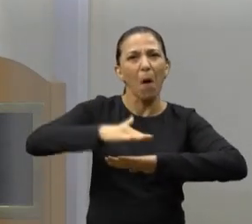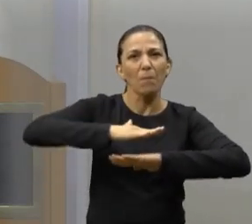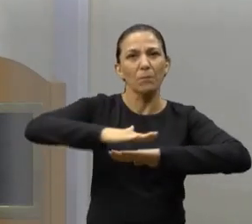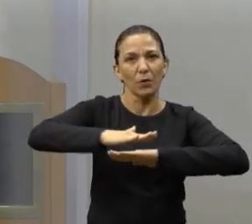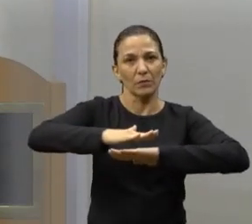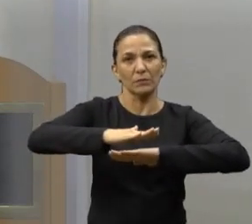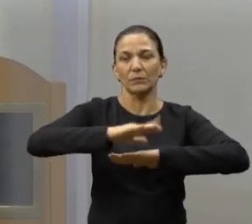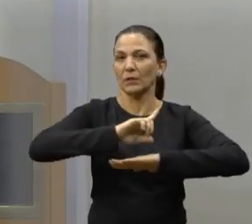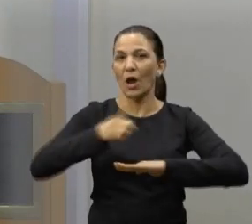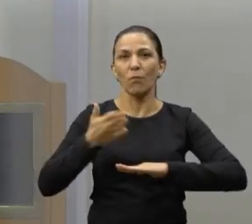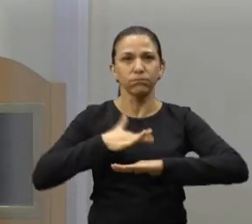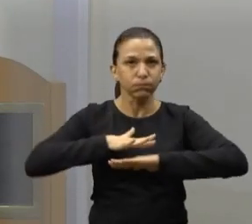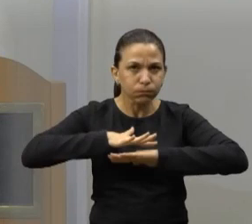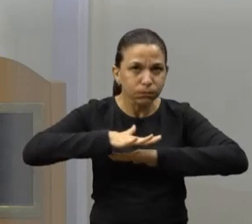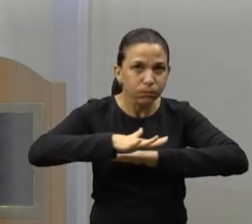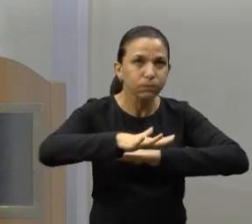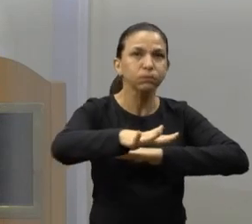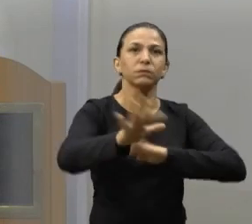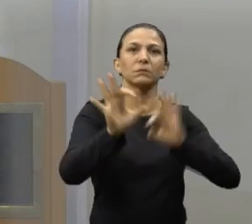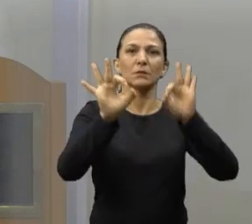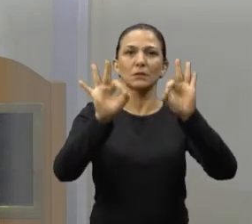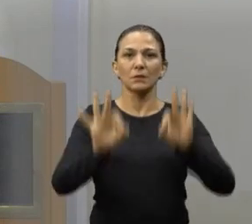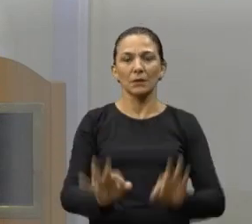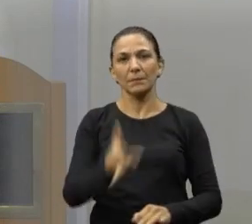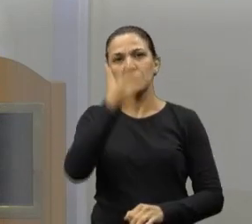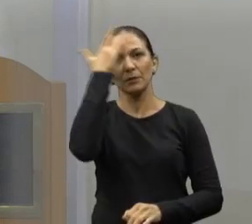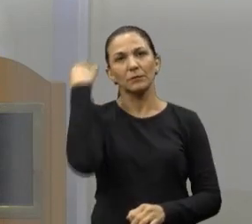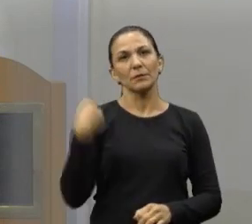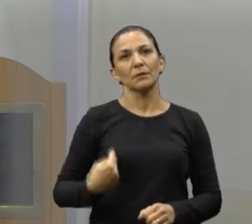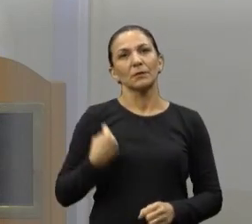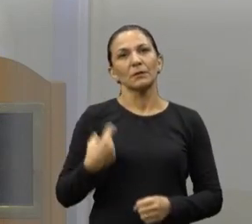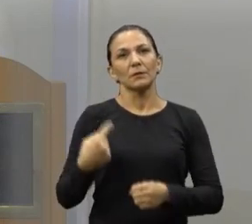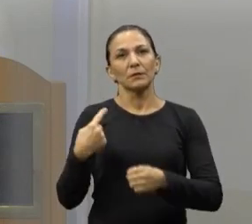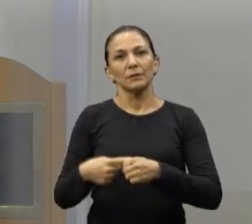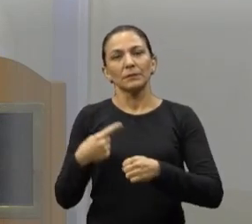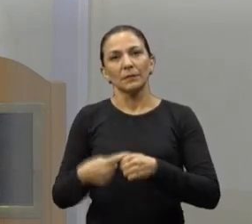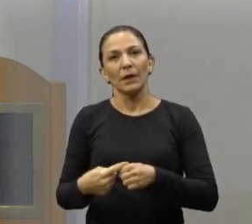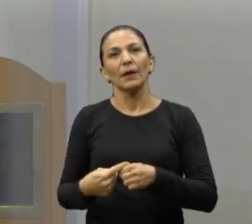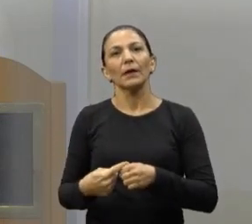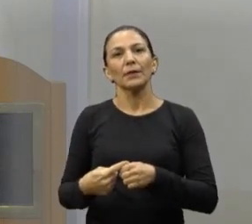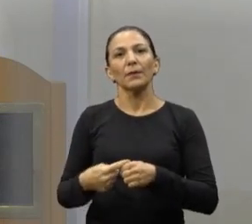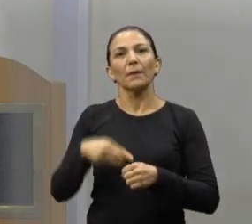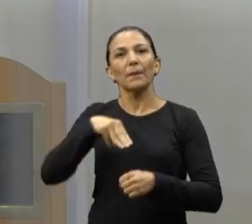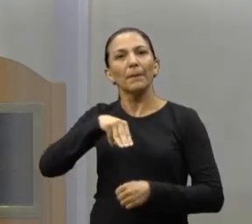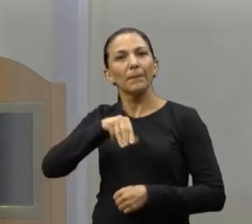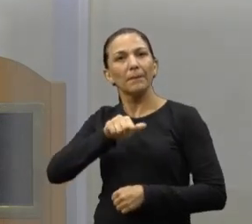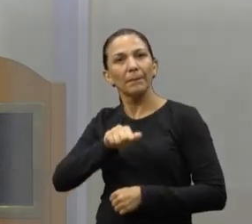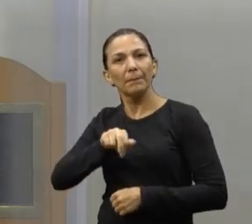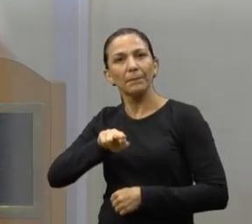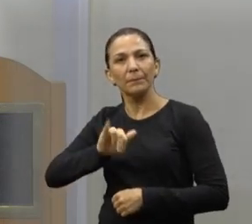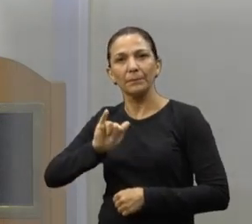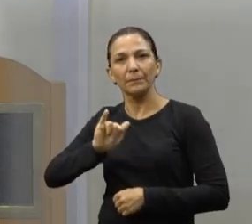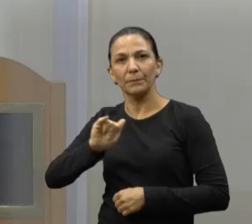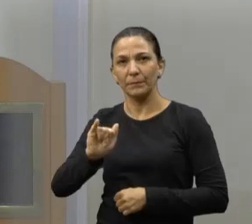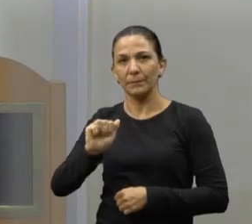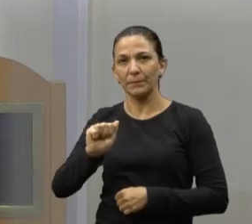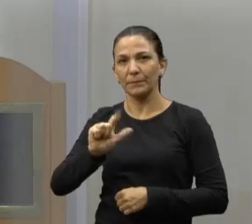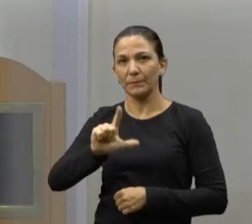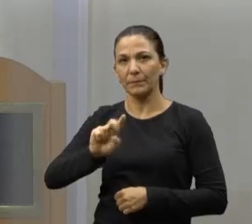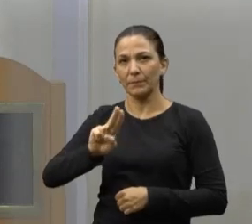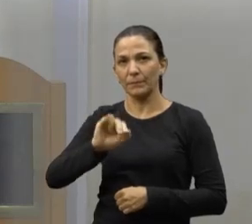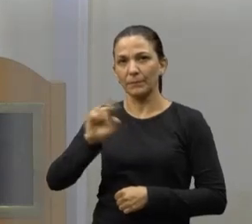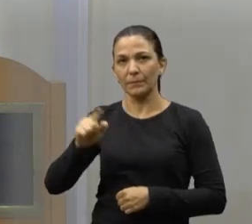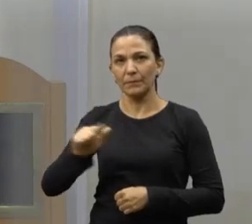é uma coisa que eu sei que os moradores do Maria Luiza estavam aguardando há muitos anos dentro do começo do meu mandato